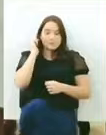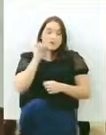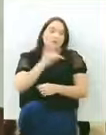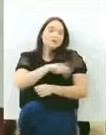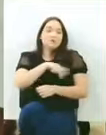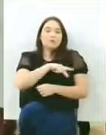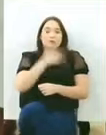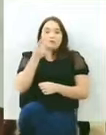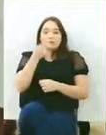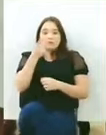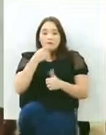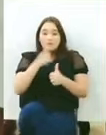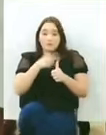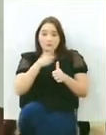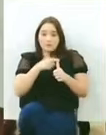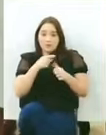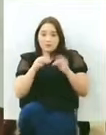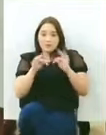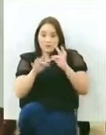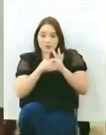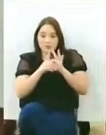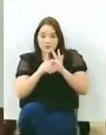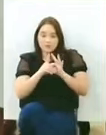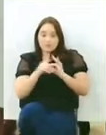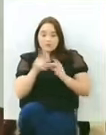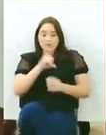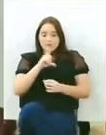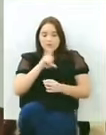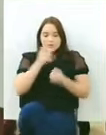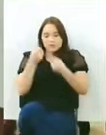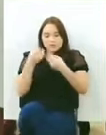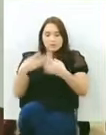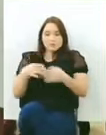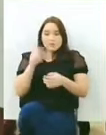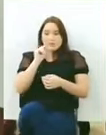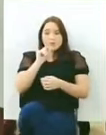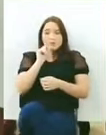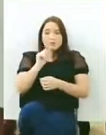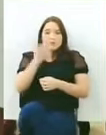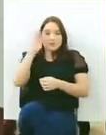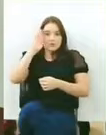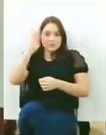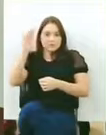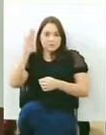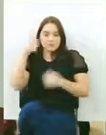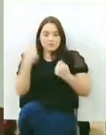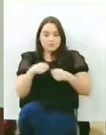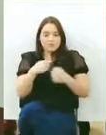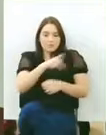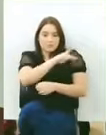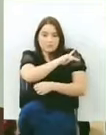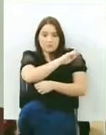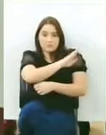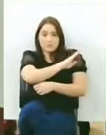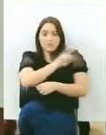Quando Paulo diz em 1 Timóteo capítulo 3 que os principais requerimentos para o presbiterato são